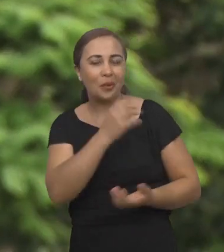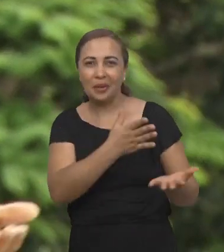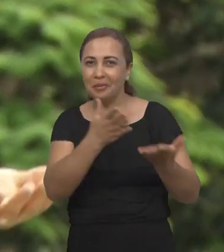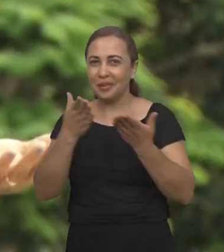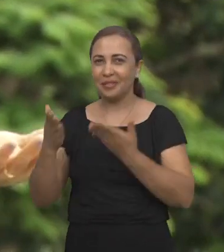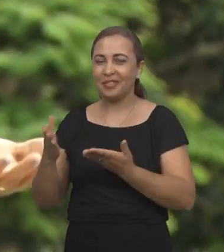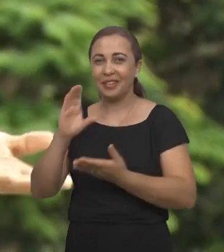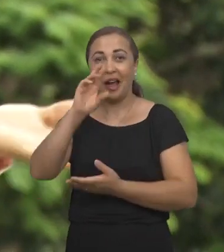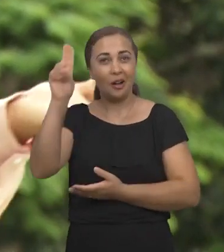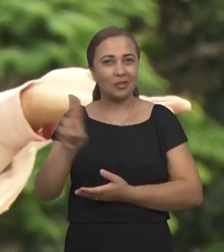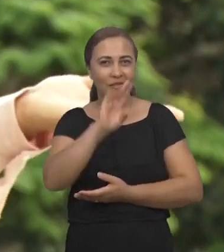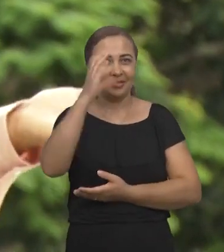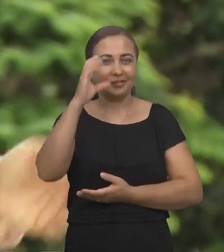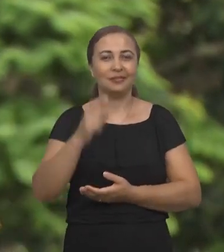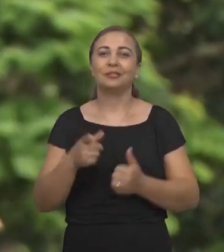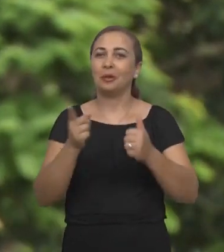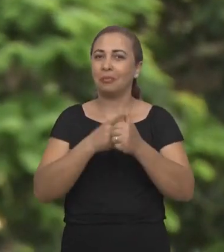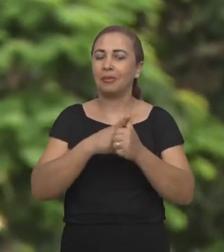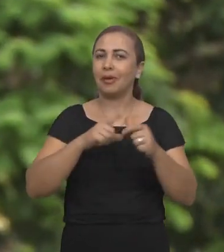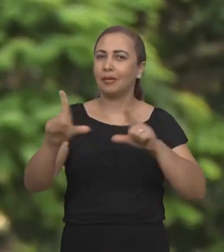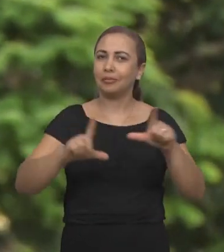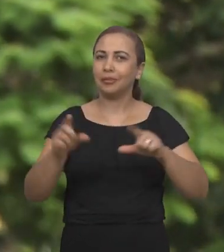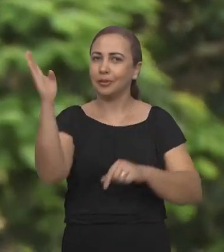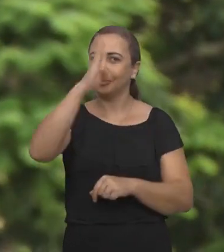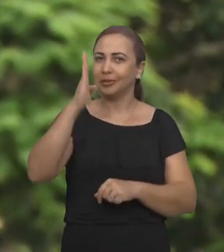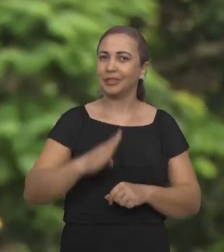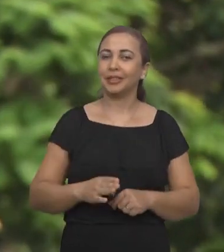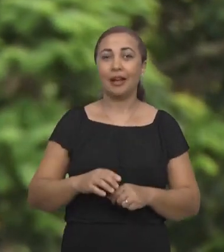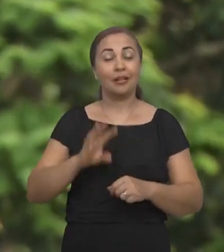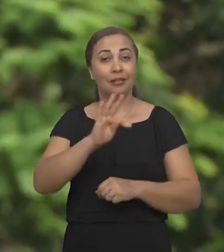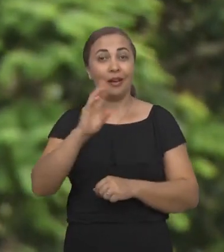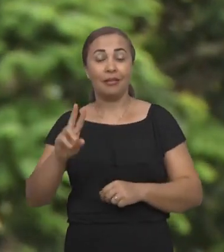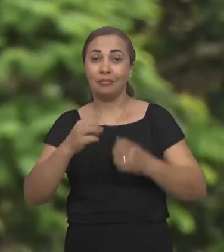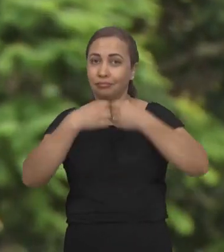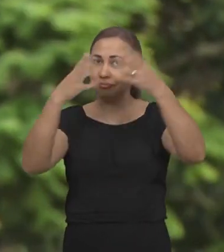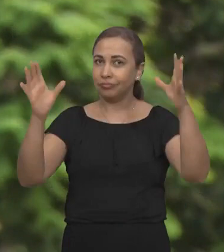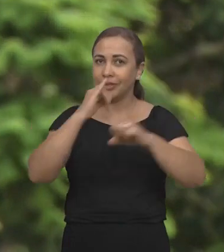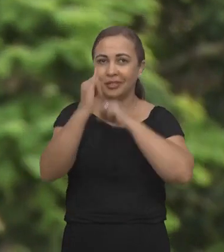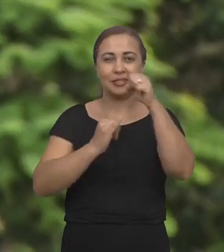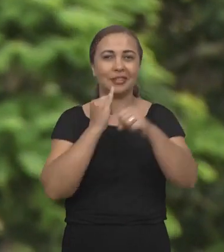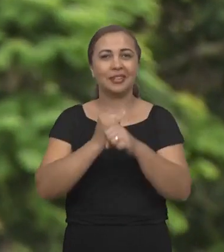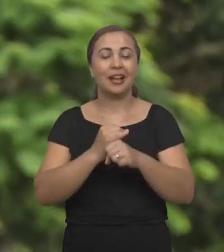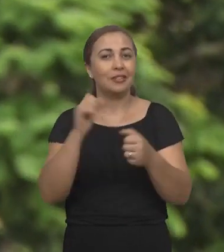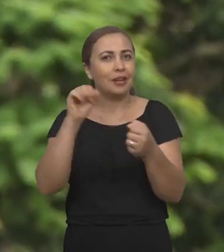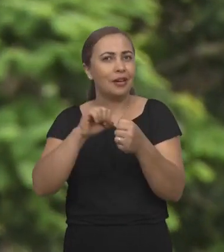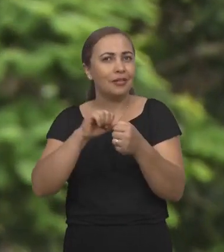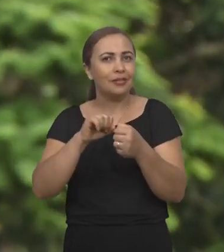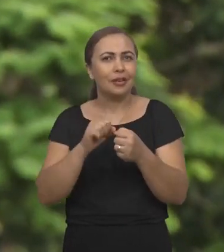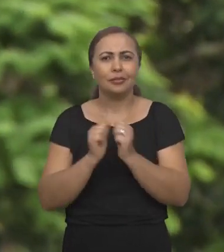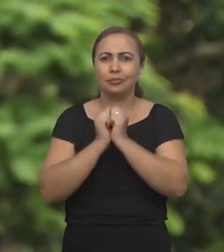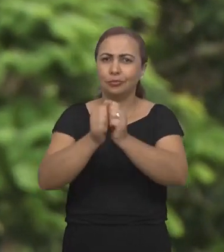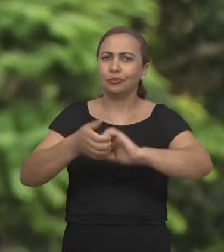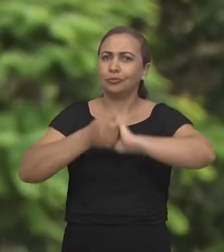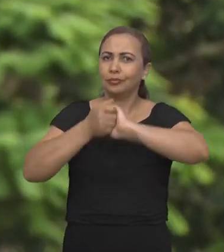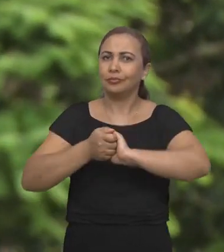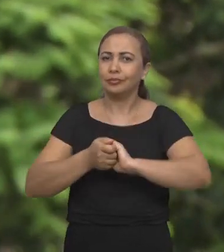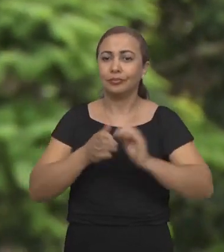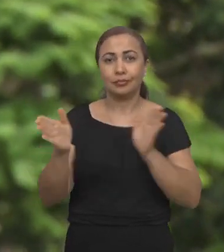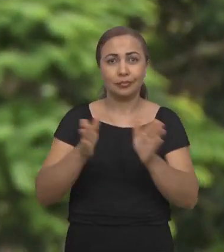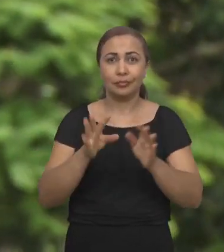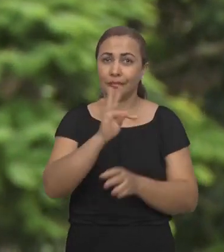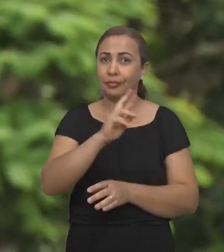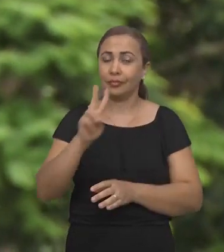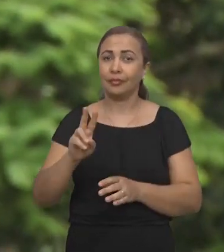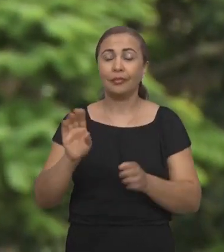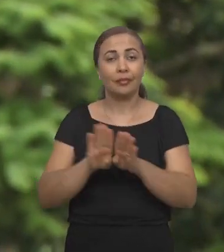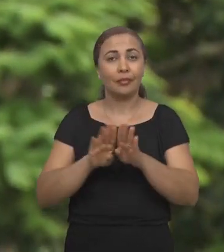Olá, seja bem-vindo à Universciência, o primeiro programa brasileiro de TV aberta e internet, que é realizado por meio de uma parceria